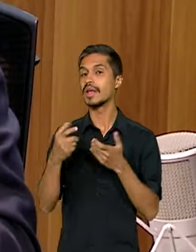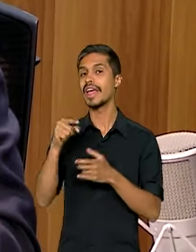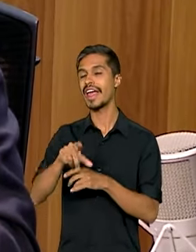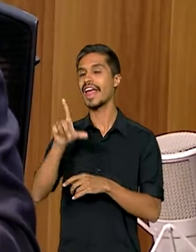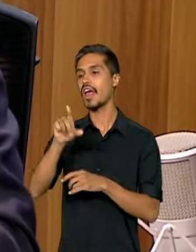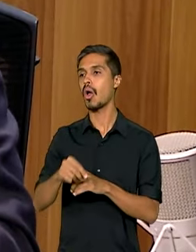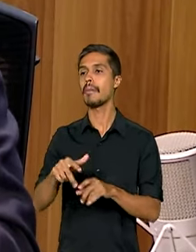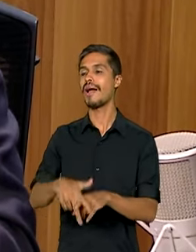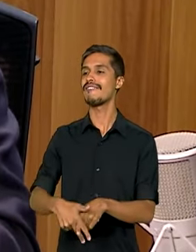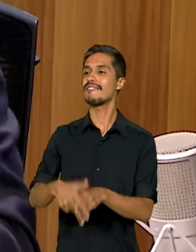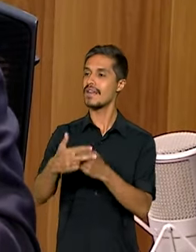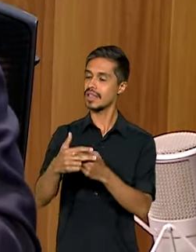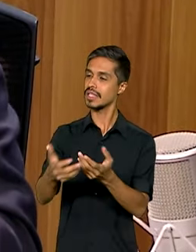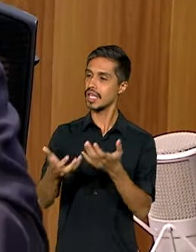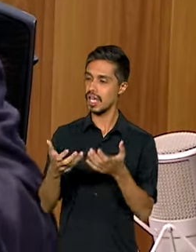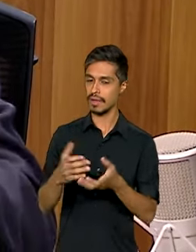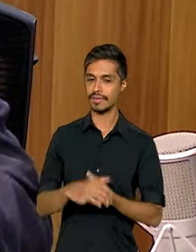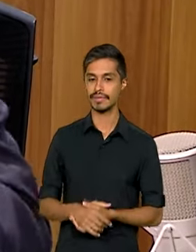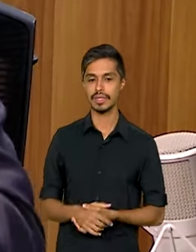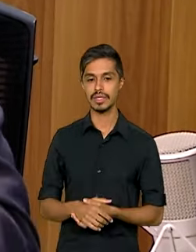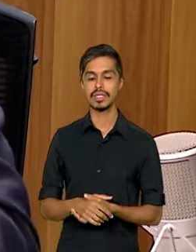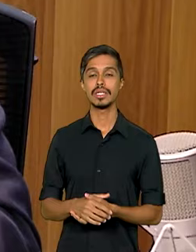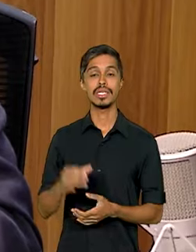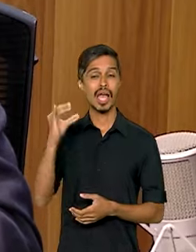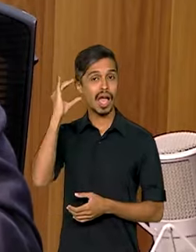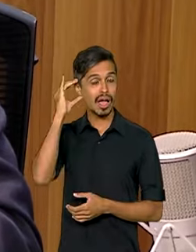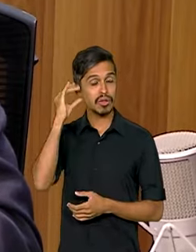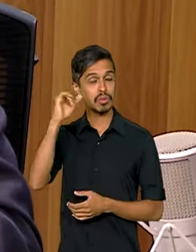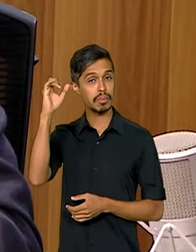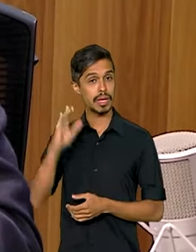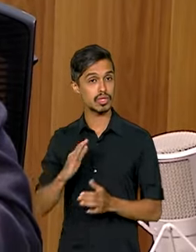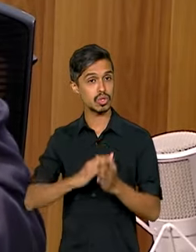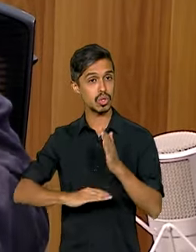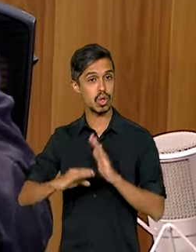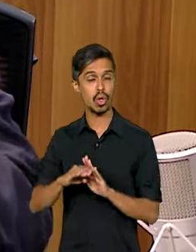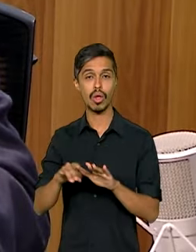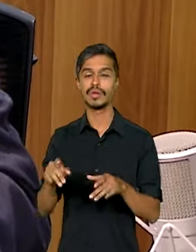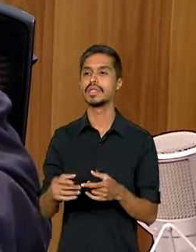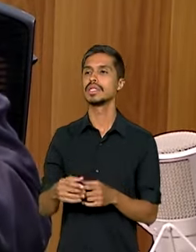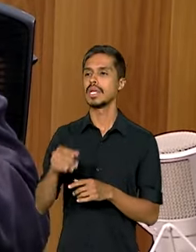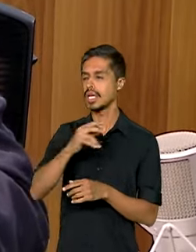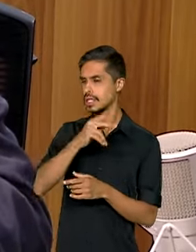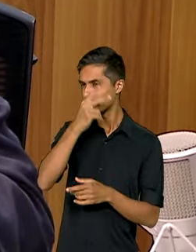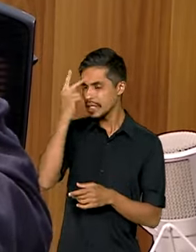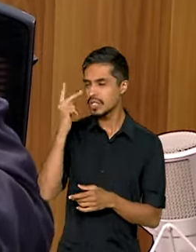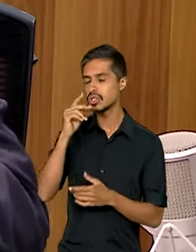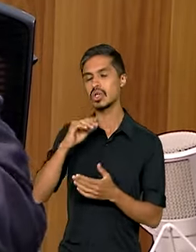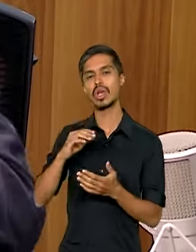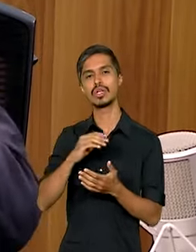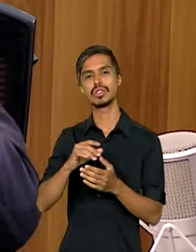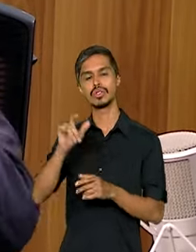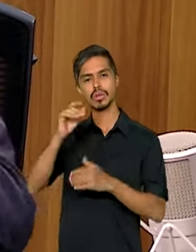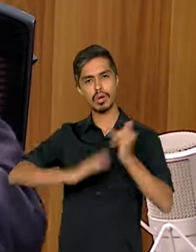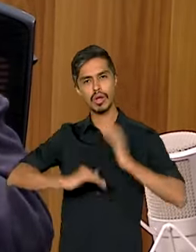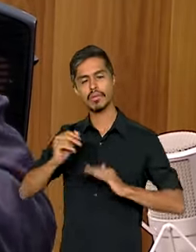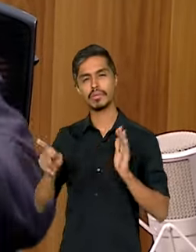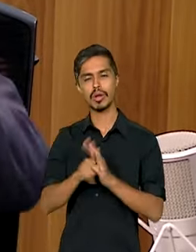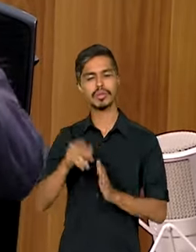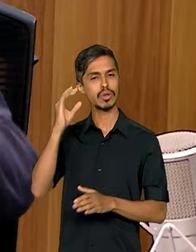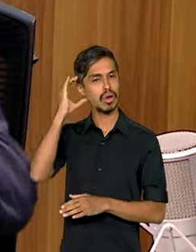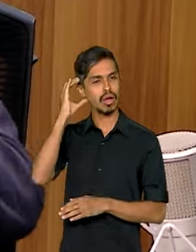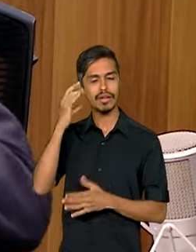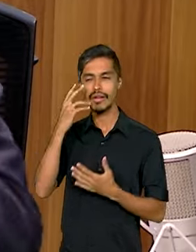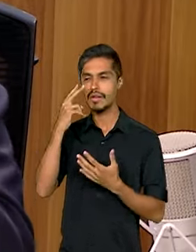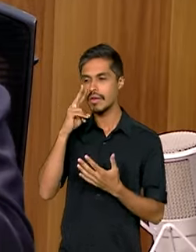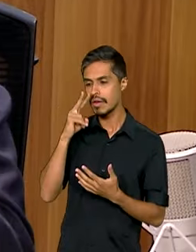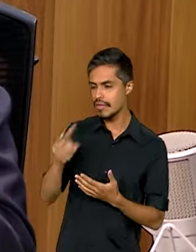seja uma ferramenta né que as rádios do Brasil inteiro que os Radialistas que as Radialistas possam chegar de manhã e abrir